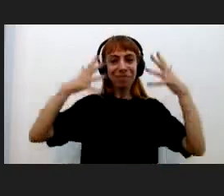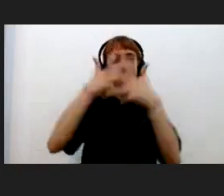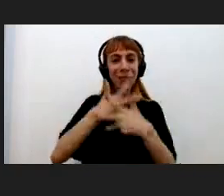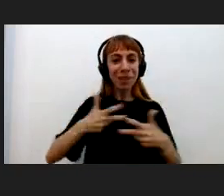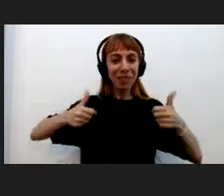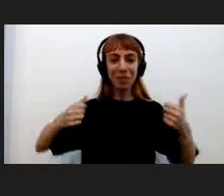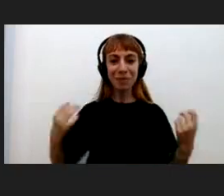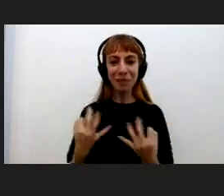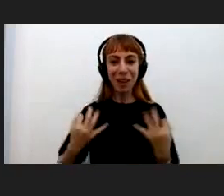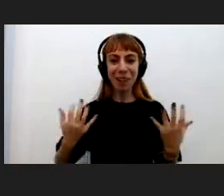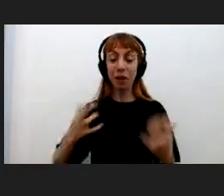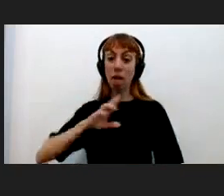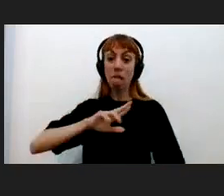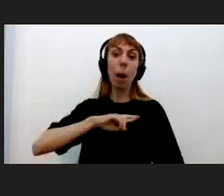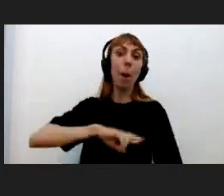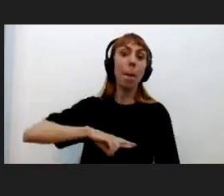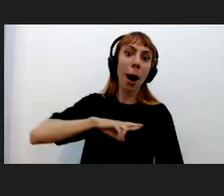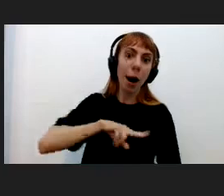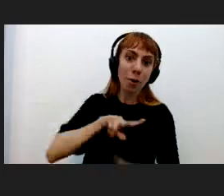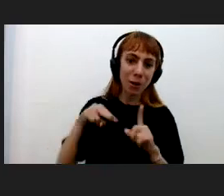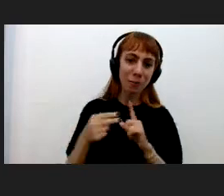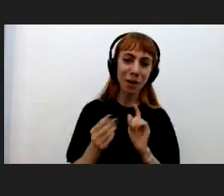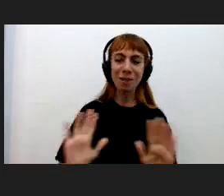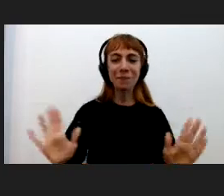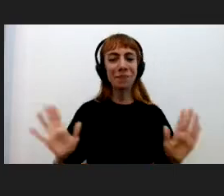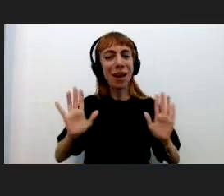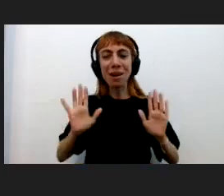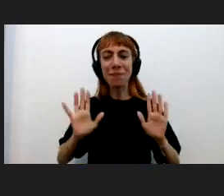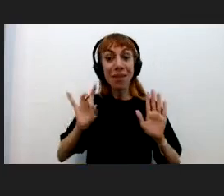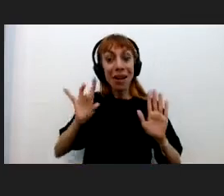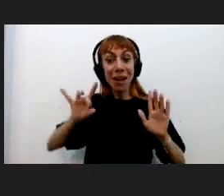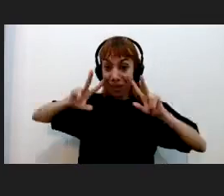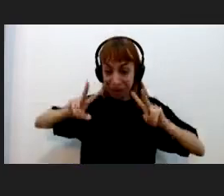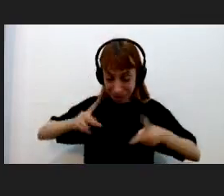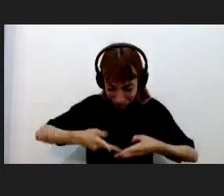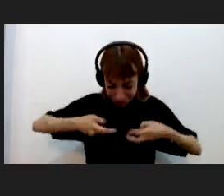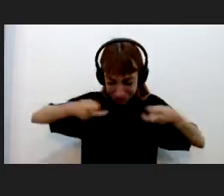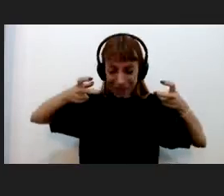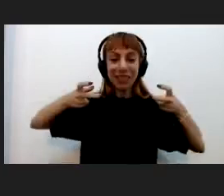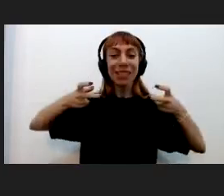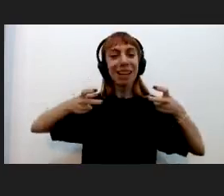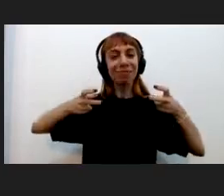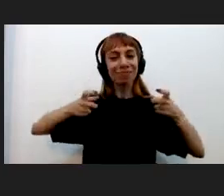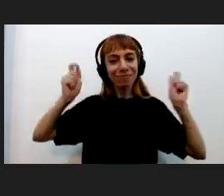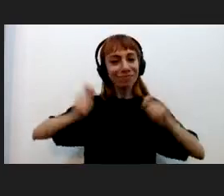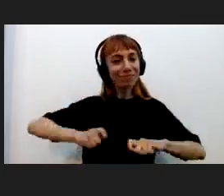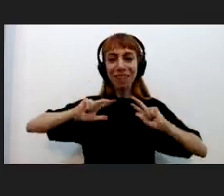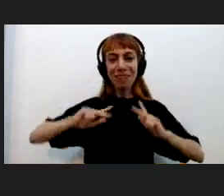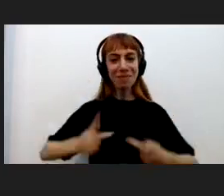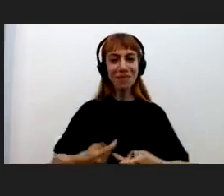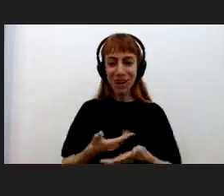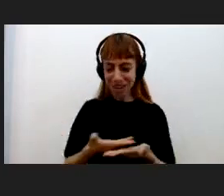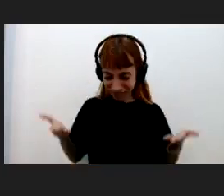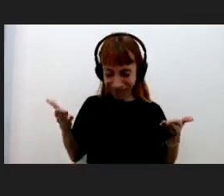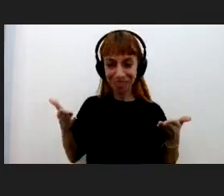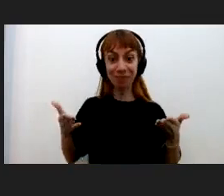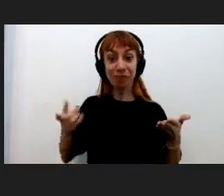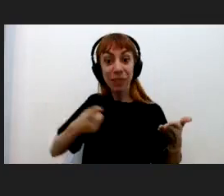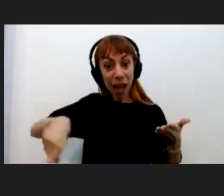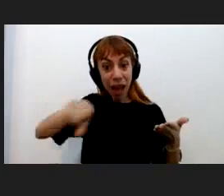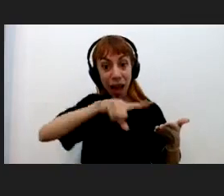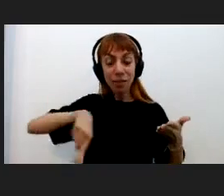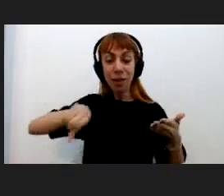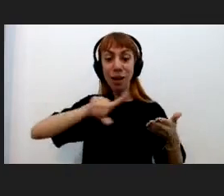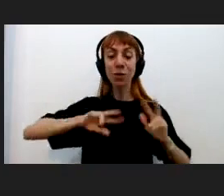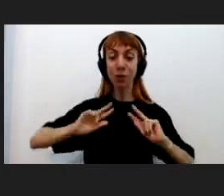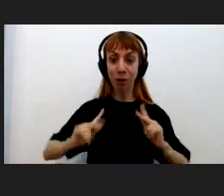né? Eu gosto de pensar, pessoalmente, que, assim, enquanto ser humano, a gente é muito parecido nos